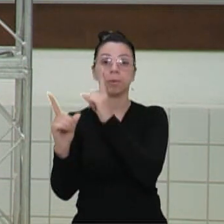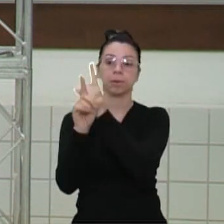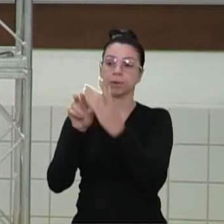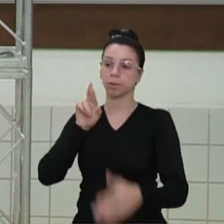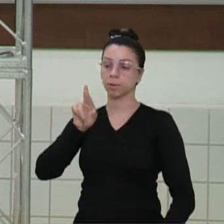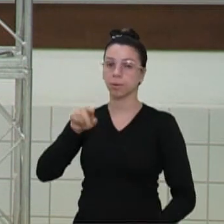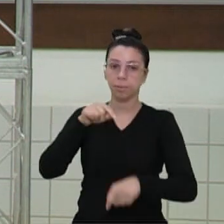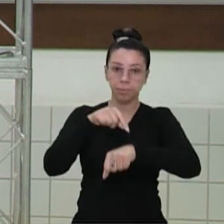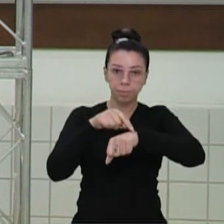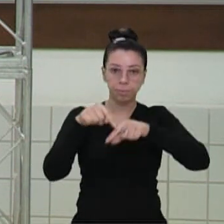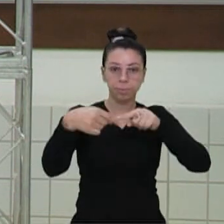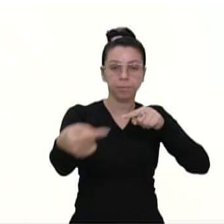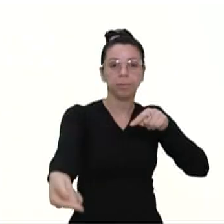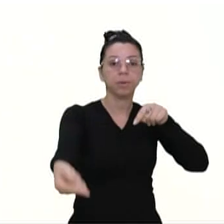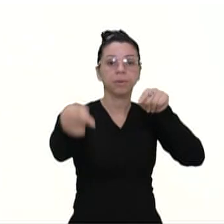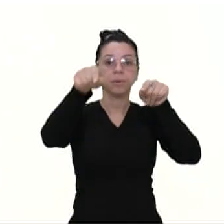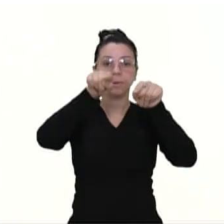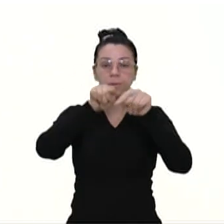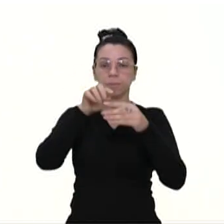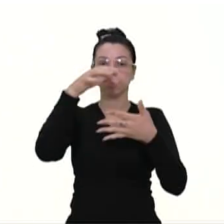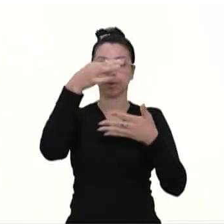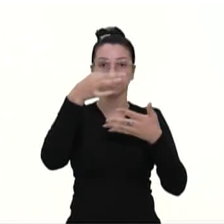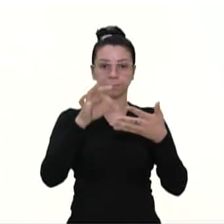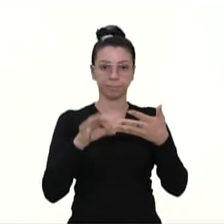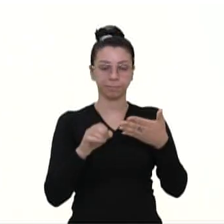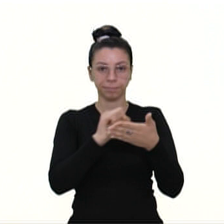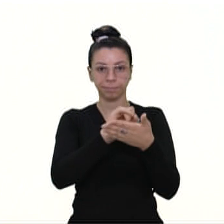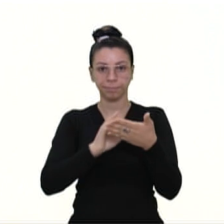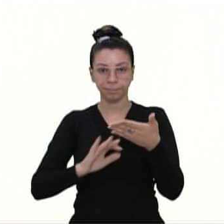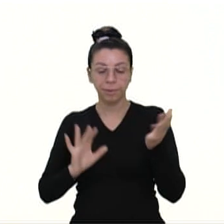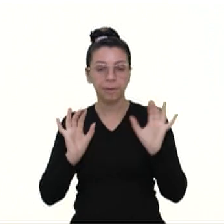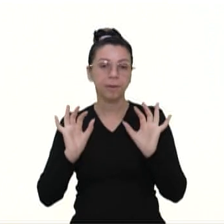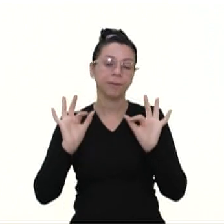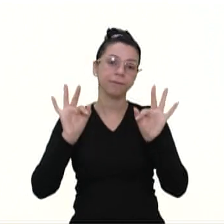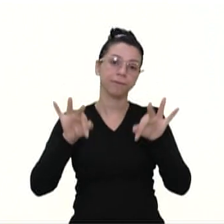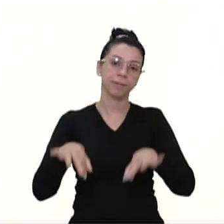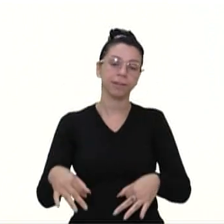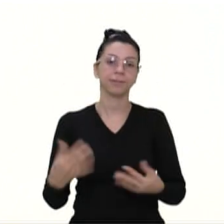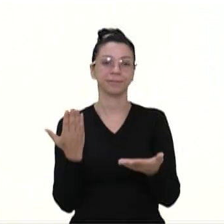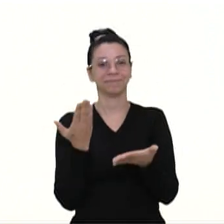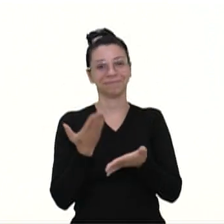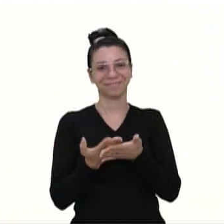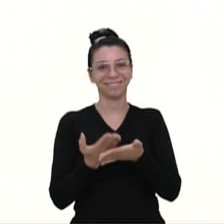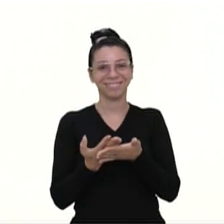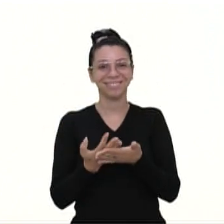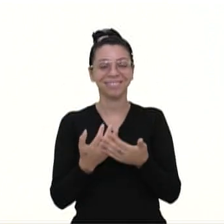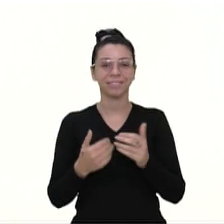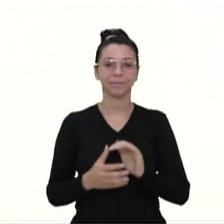Mais uns minutinhos a gente volta aqui para corrigir esse exercício e encerrar essa nossa aula.